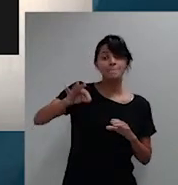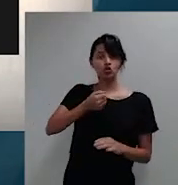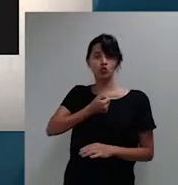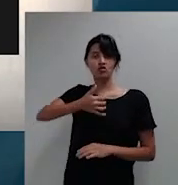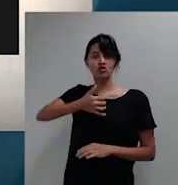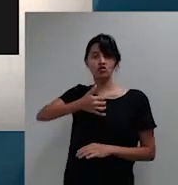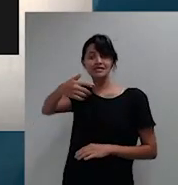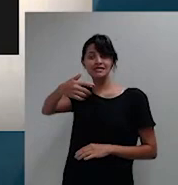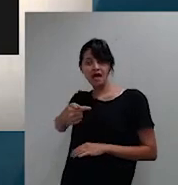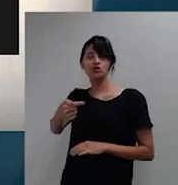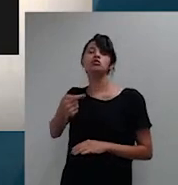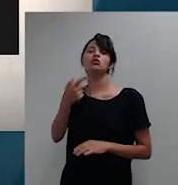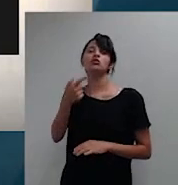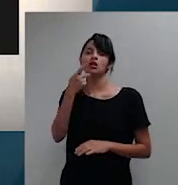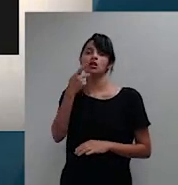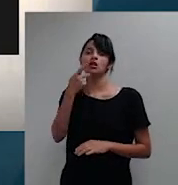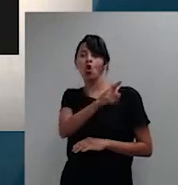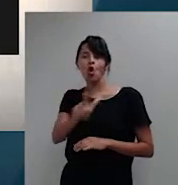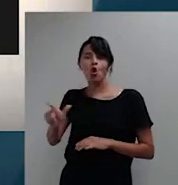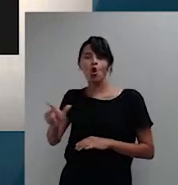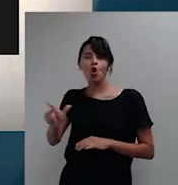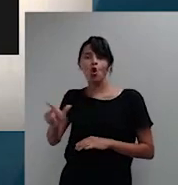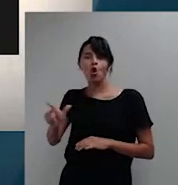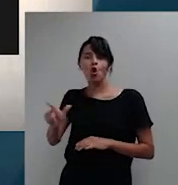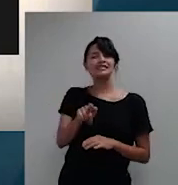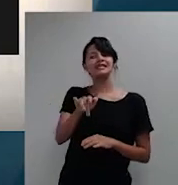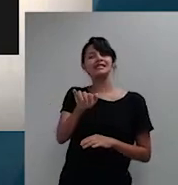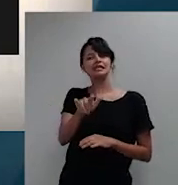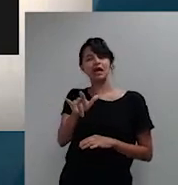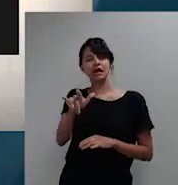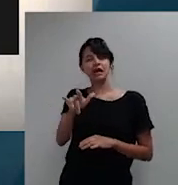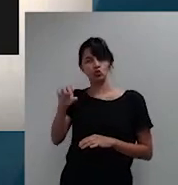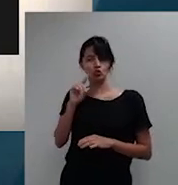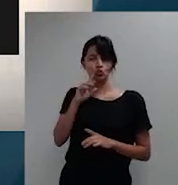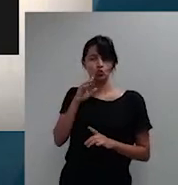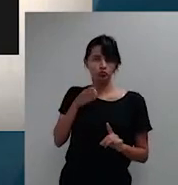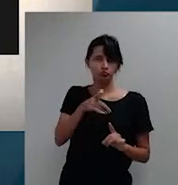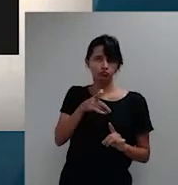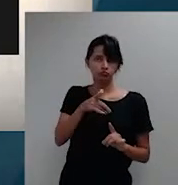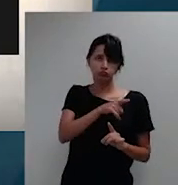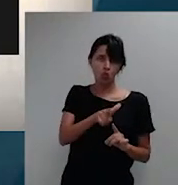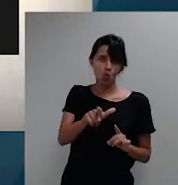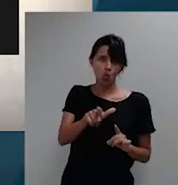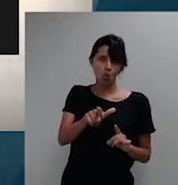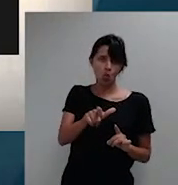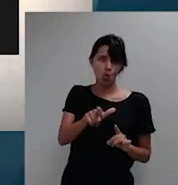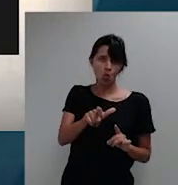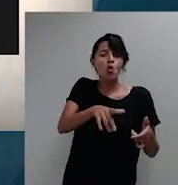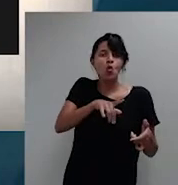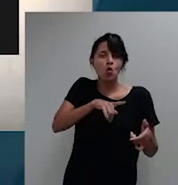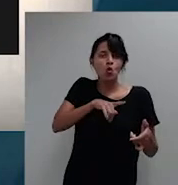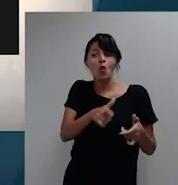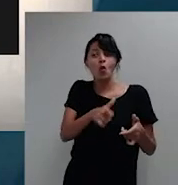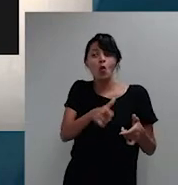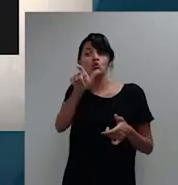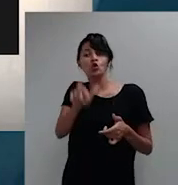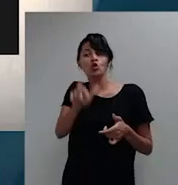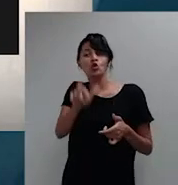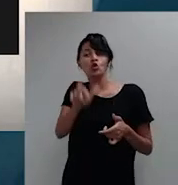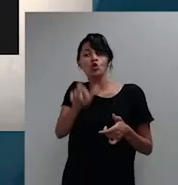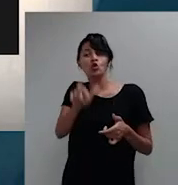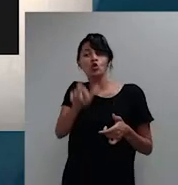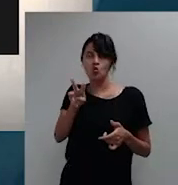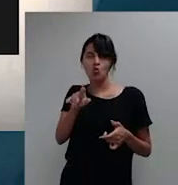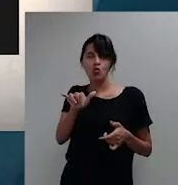prevista no artigo 6 do Código de Defesa do Consumidor deve ocorrer antes da etapa de instrução do processo,